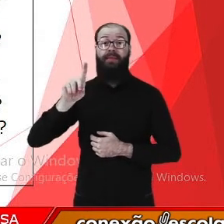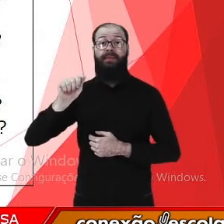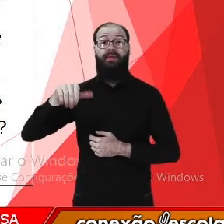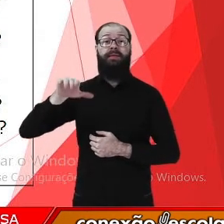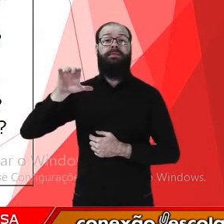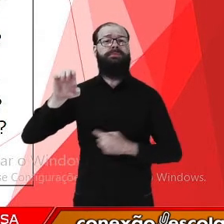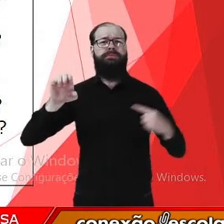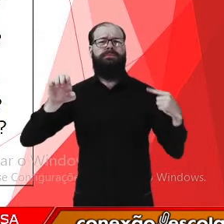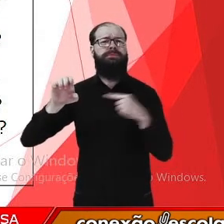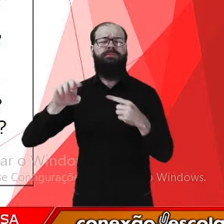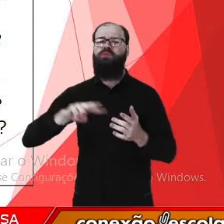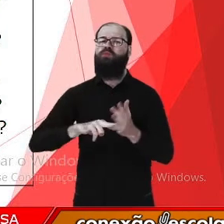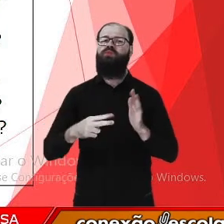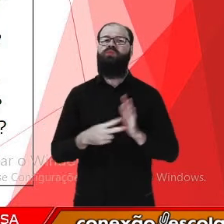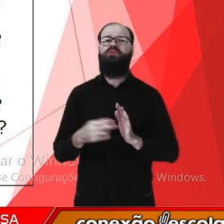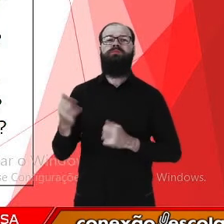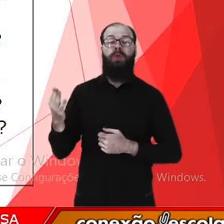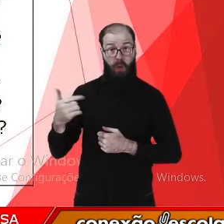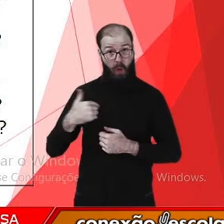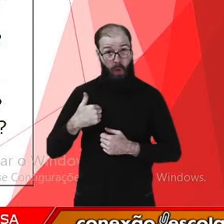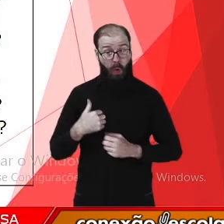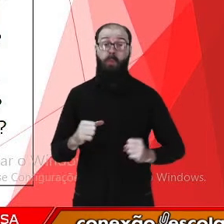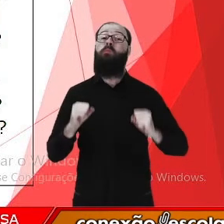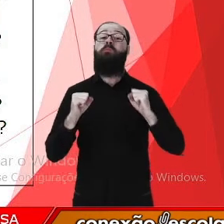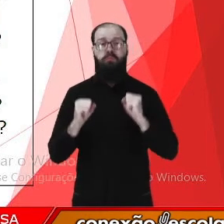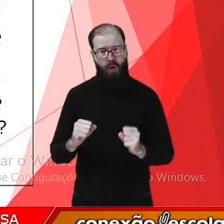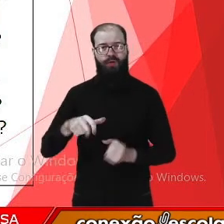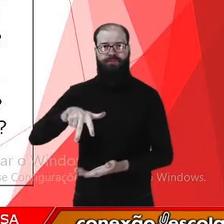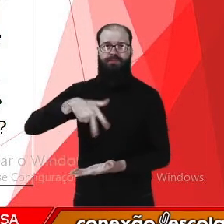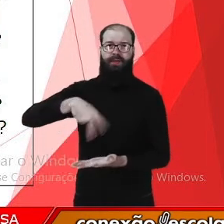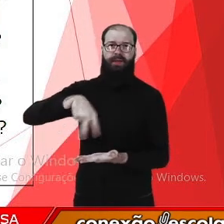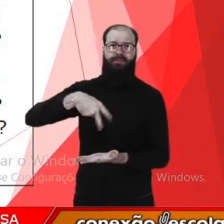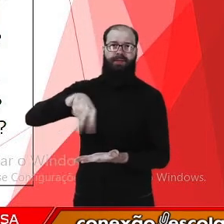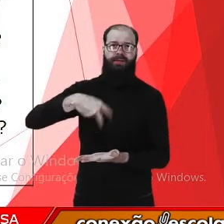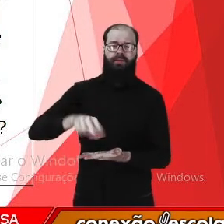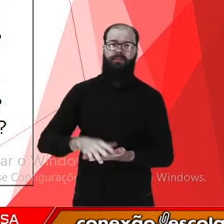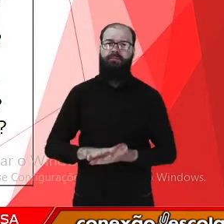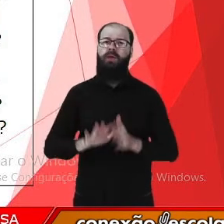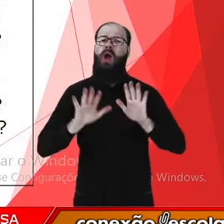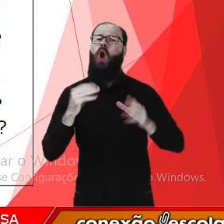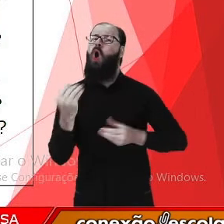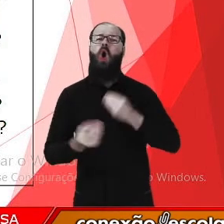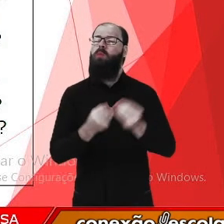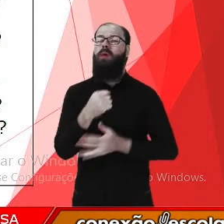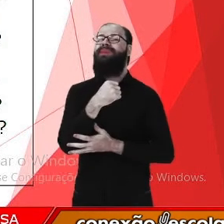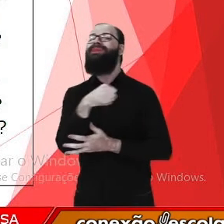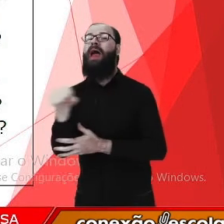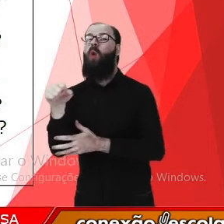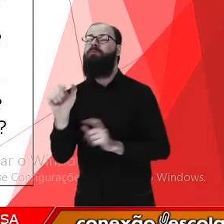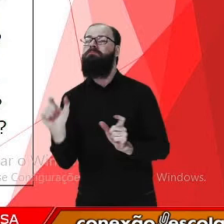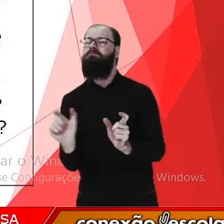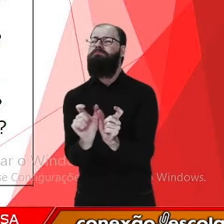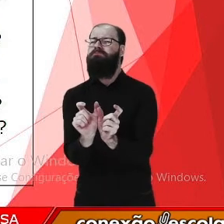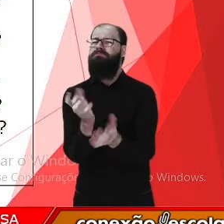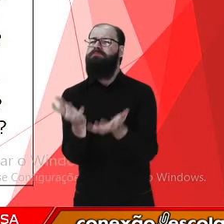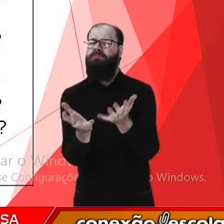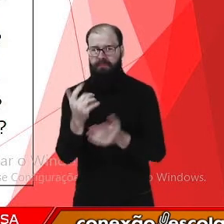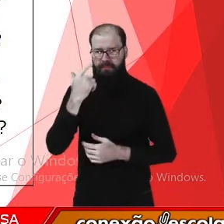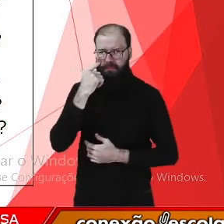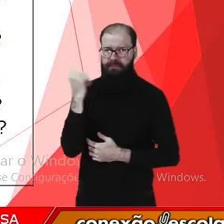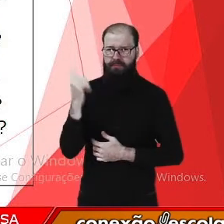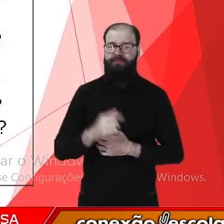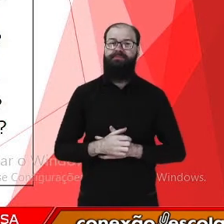traduzido é eu posso dançar. Como que você nega, professor? I cannot